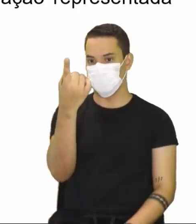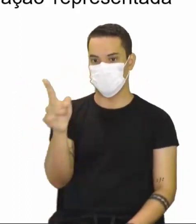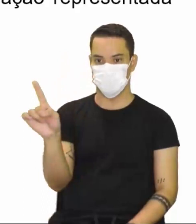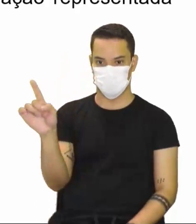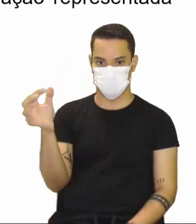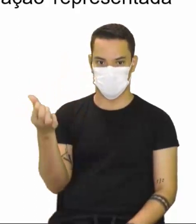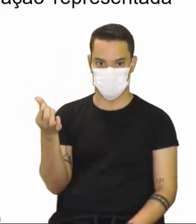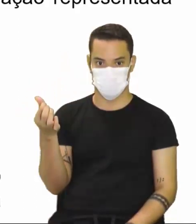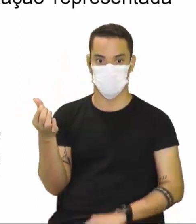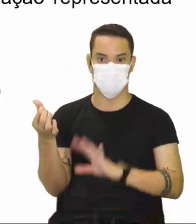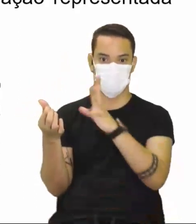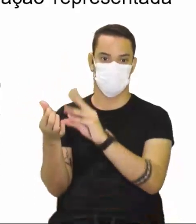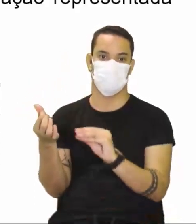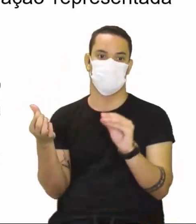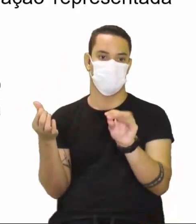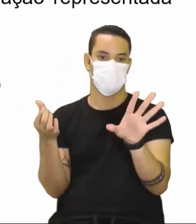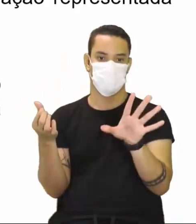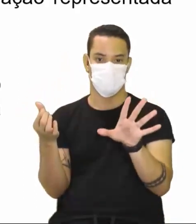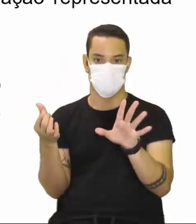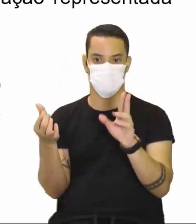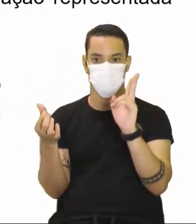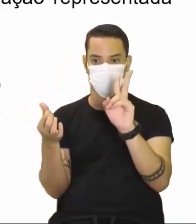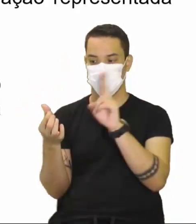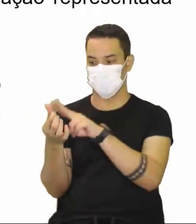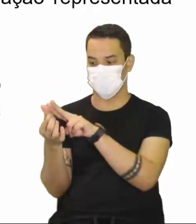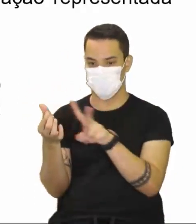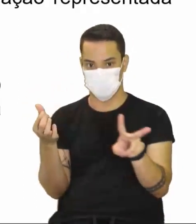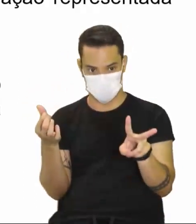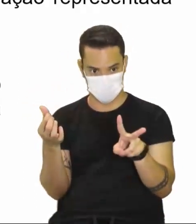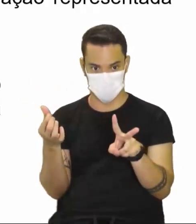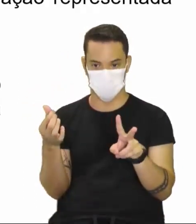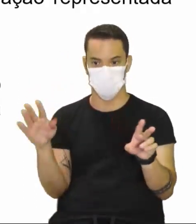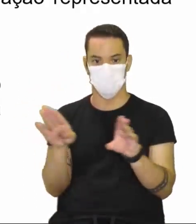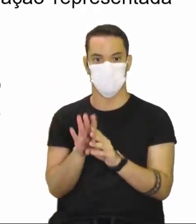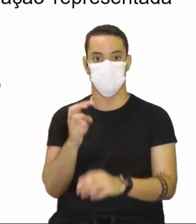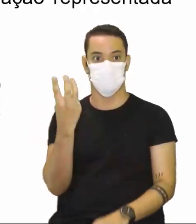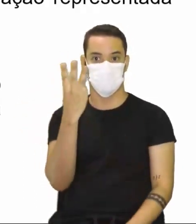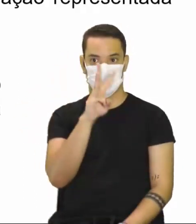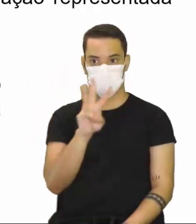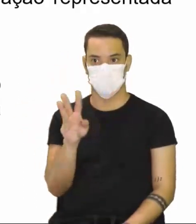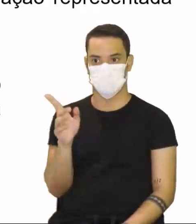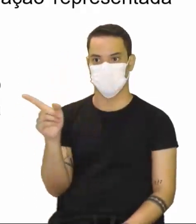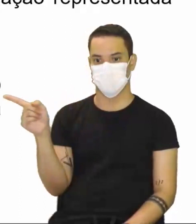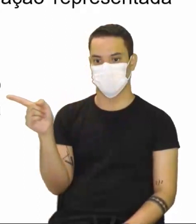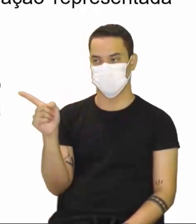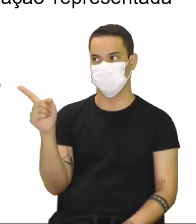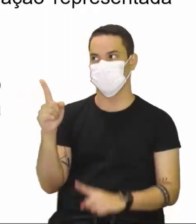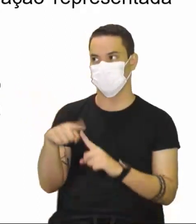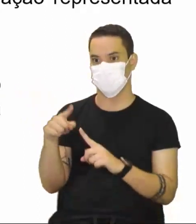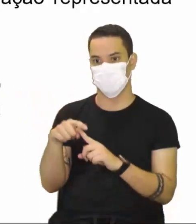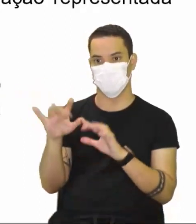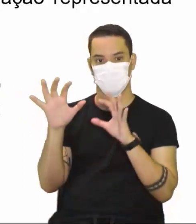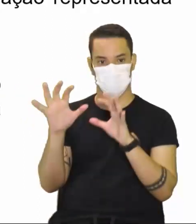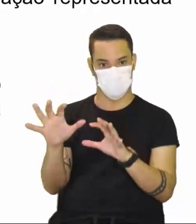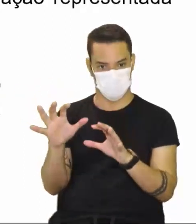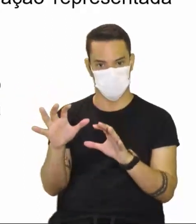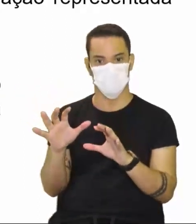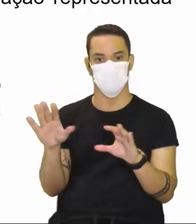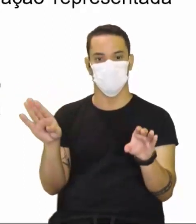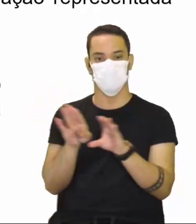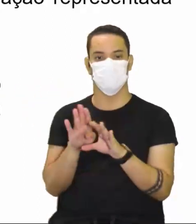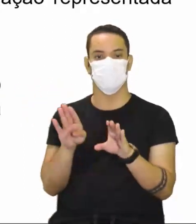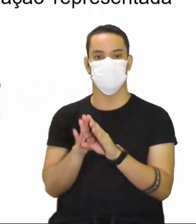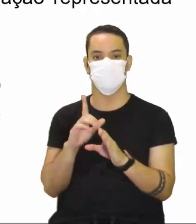aí ele passa a compartilhar 2 elétrons. A ligação tripla neste tipo de ligação, os